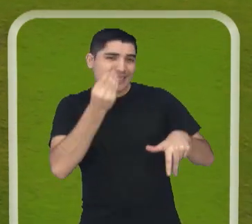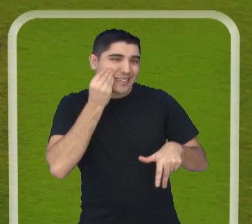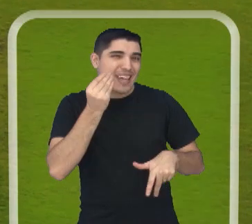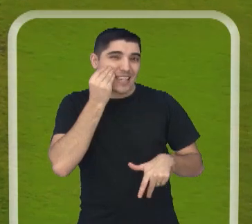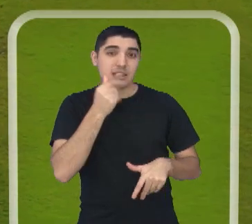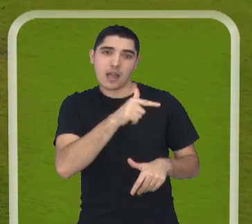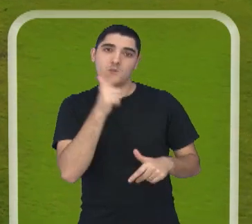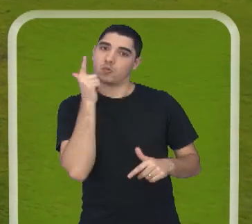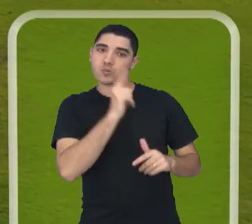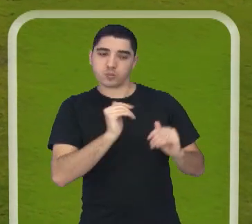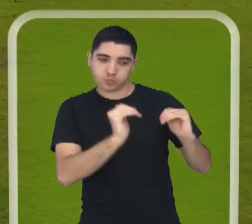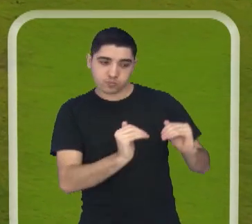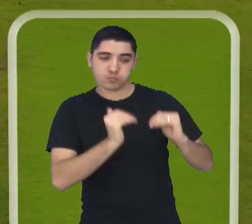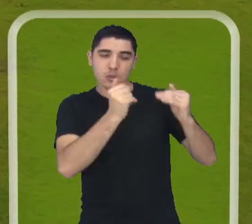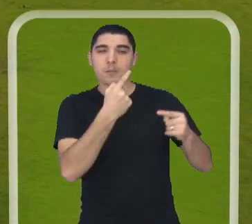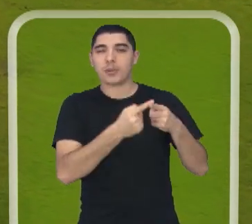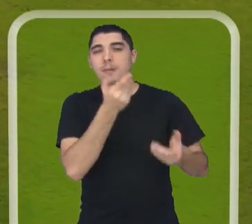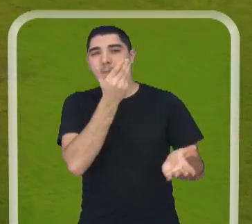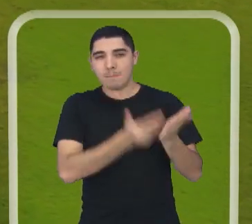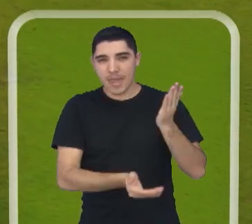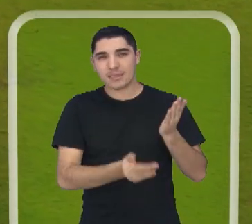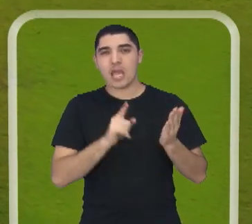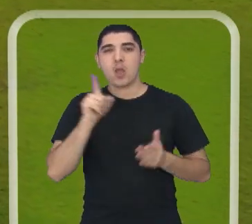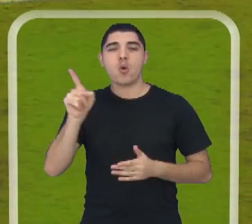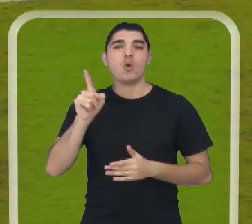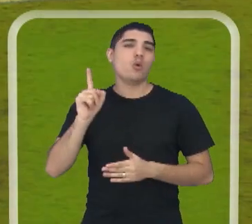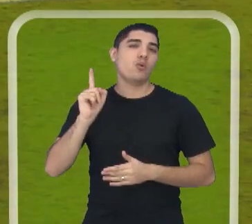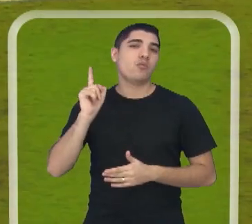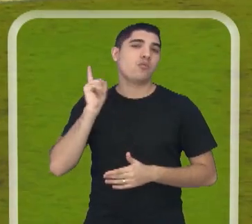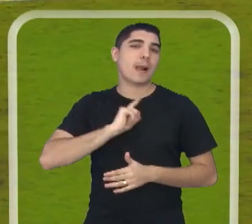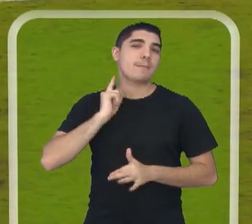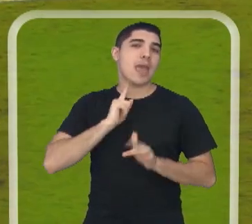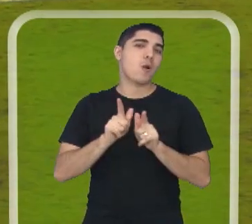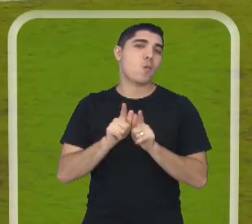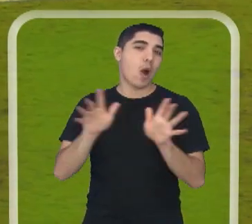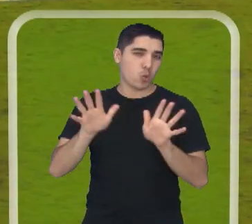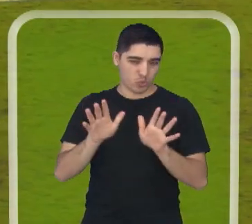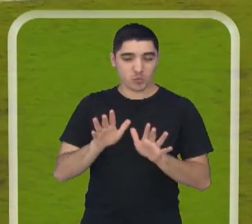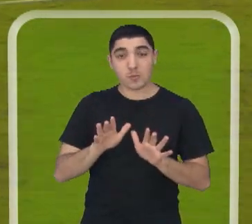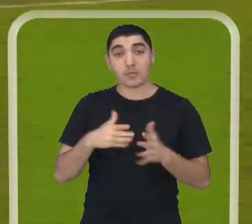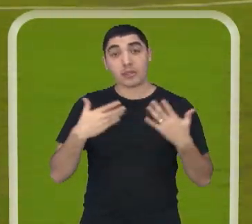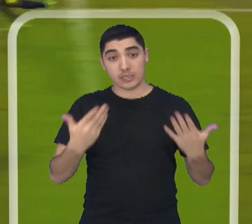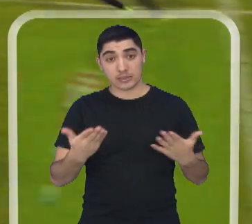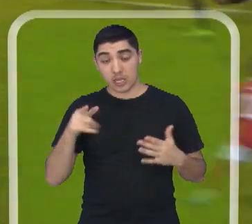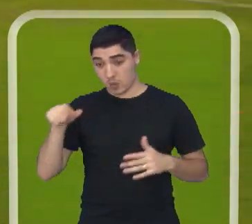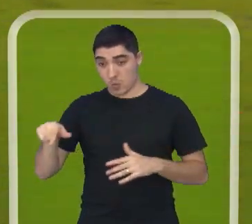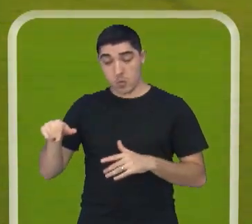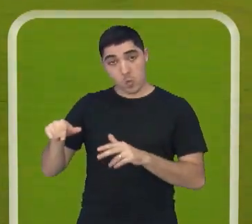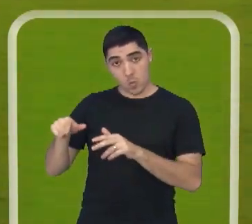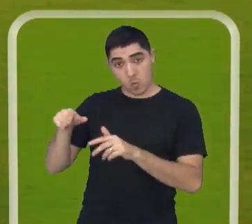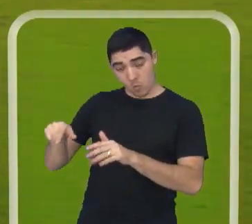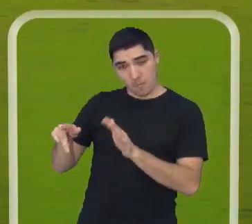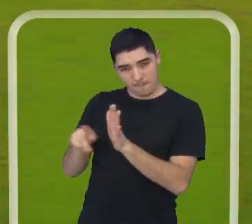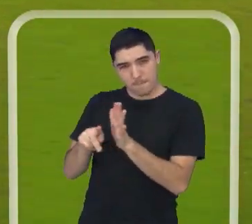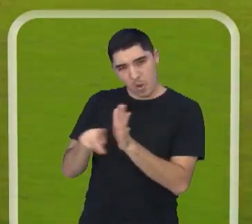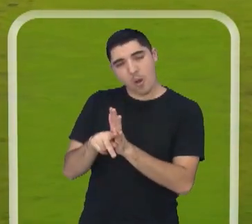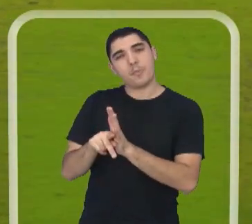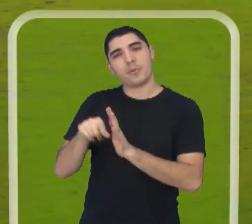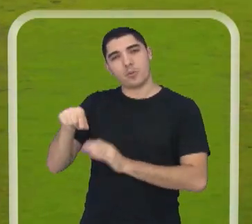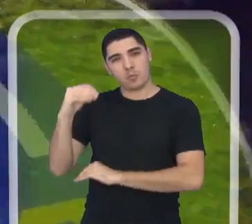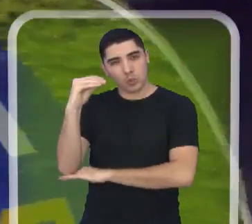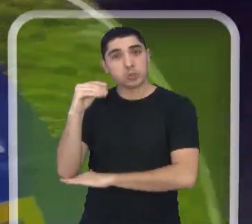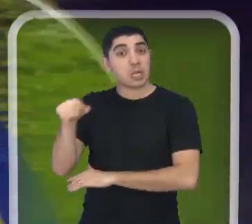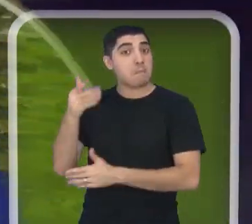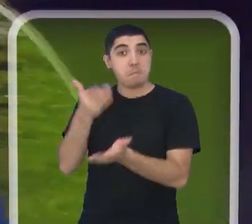no campeonato após a derrota para o Flamengo de Guarulhos. Já os visitantes queriam manter a invencibilidade nesse início de